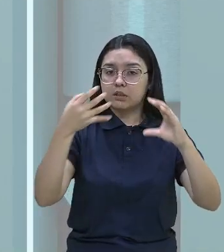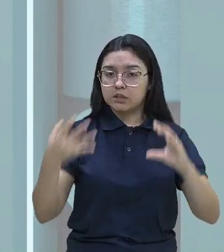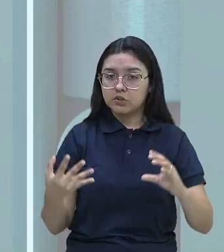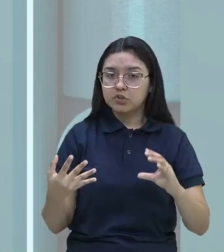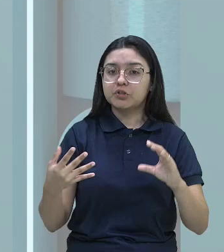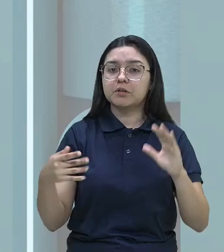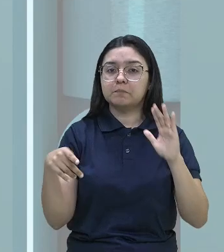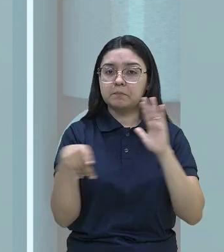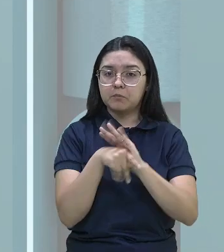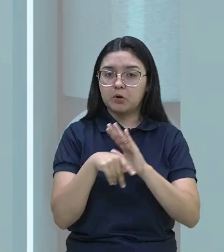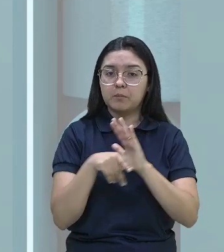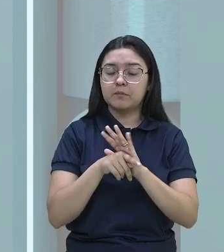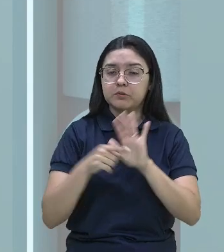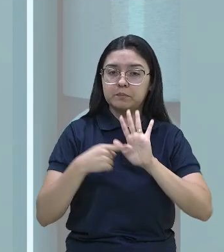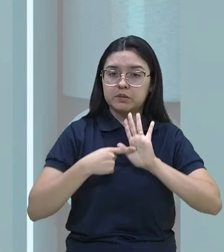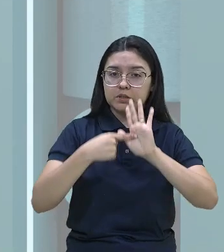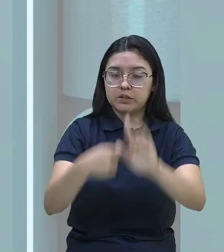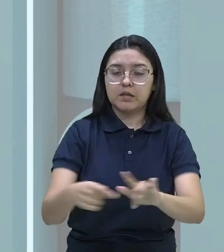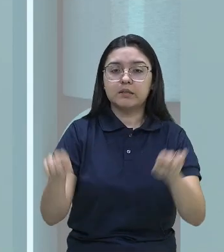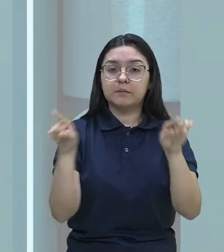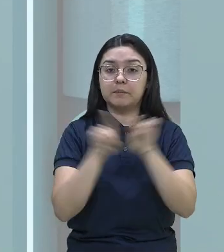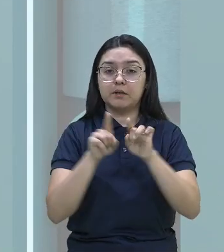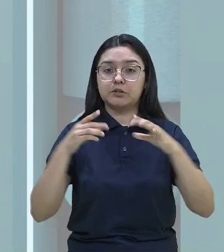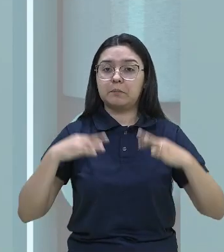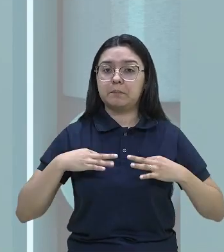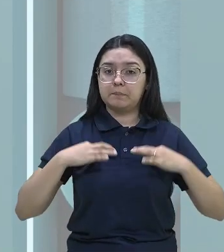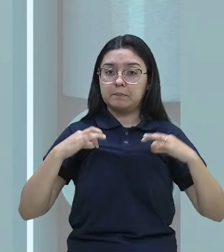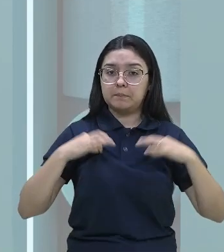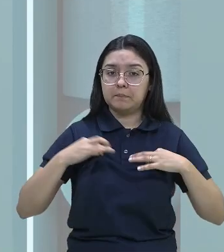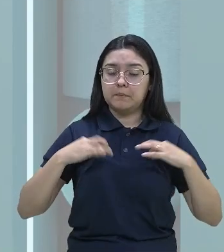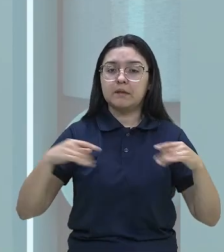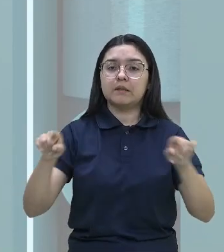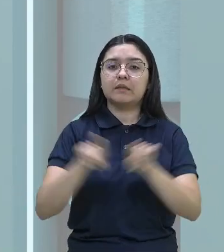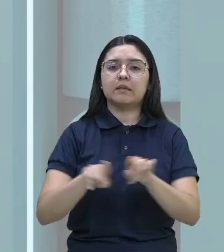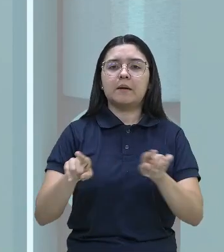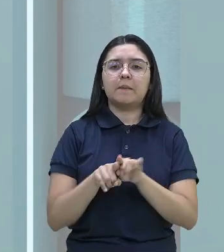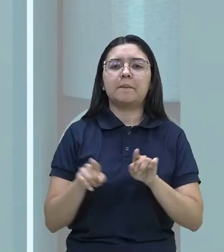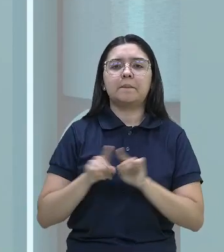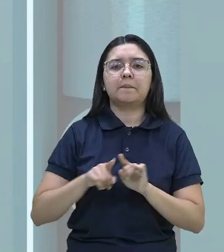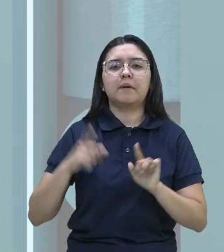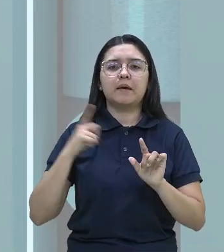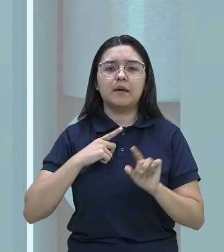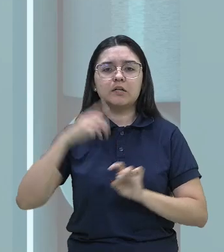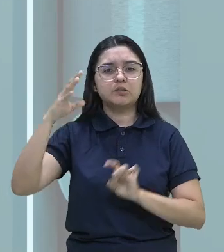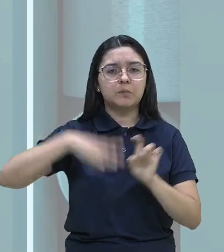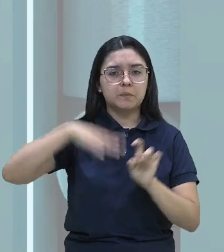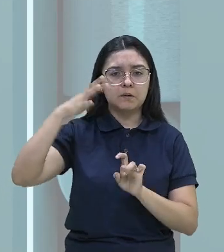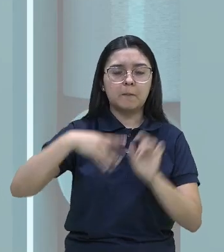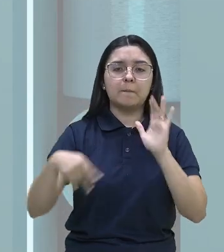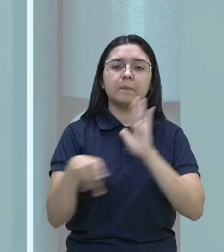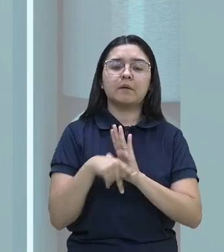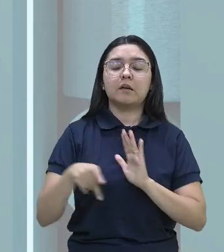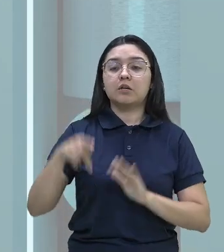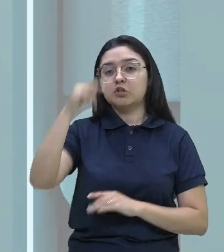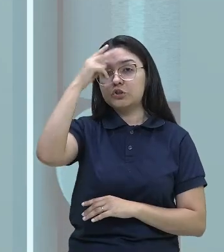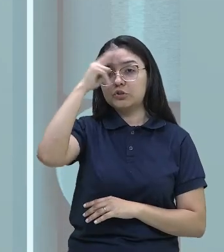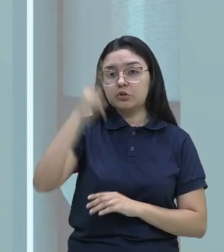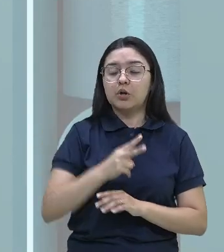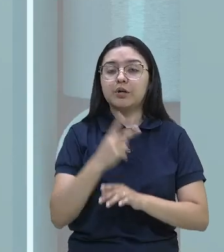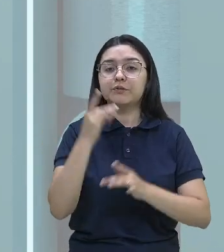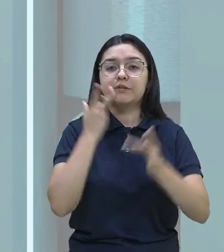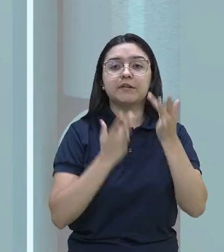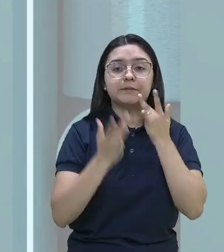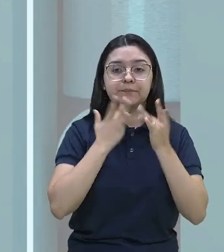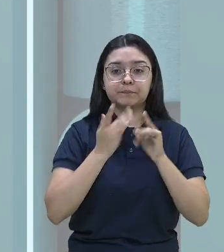sua forma de vestimenta do figurino, as lendas que fazem história desse teatro. Aí quando chega